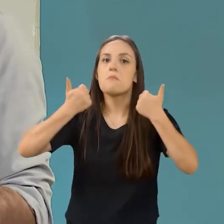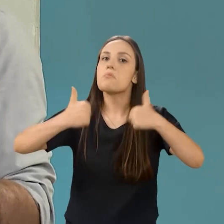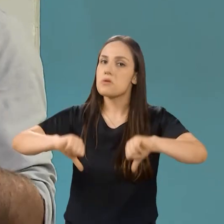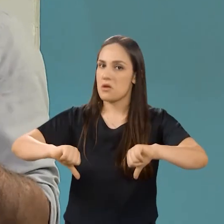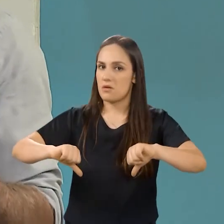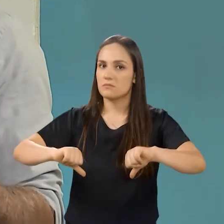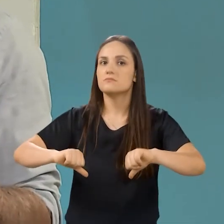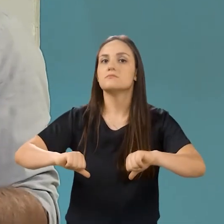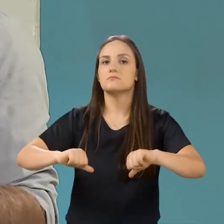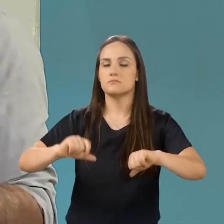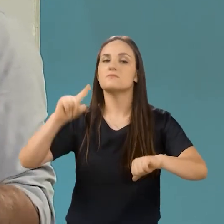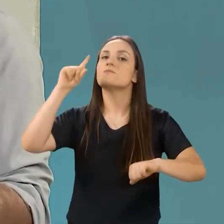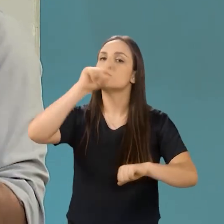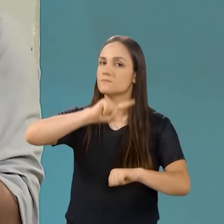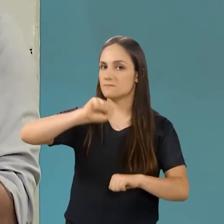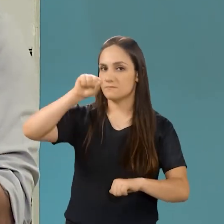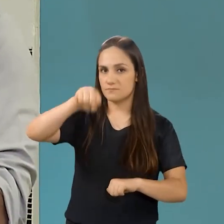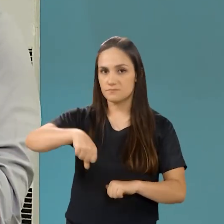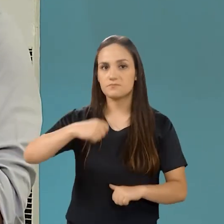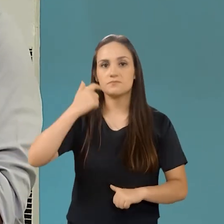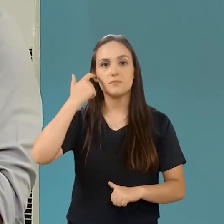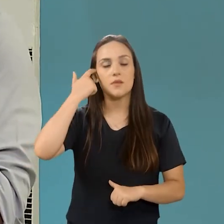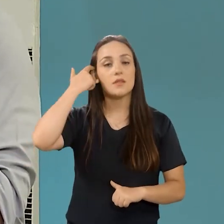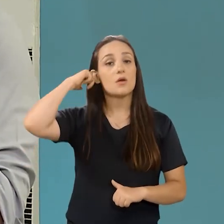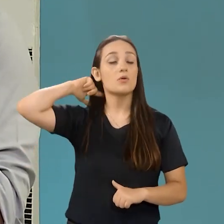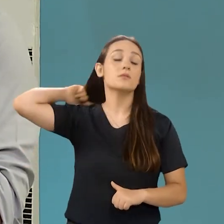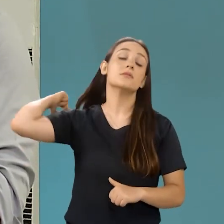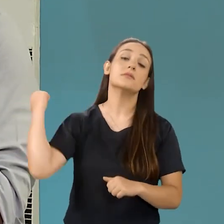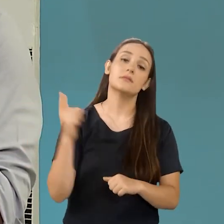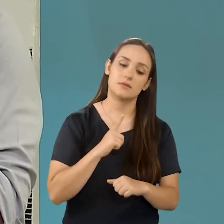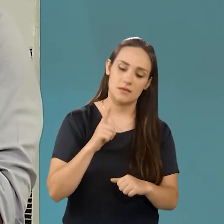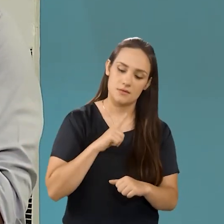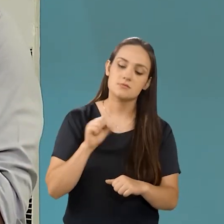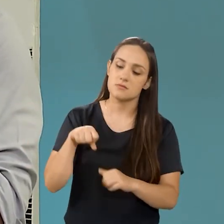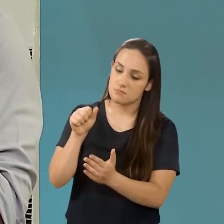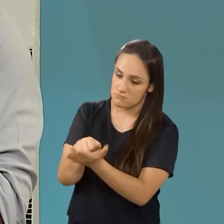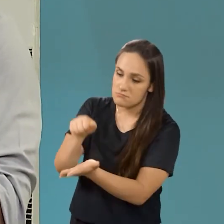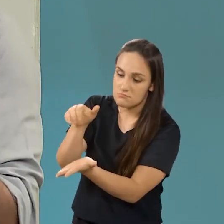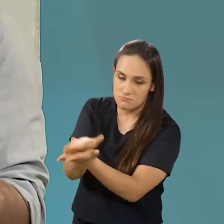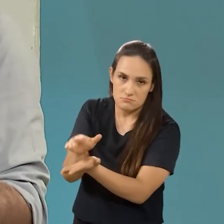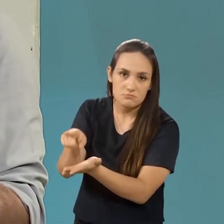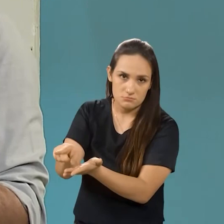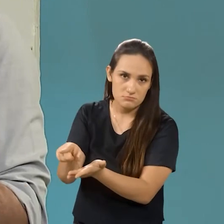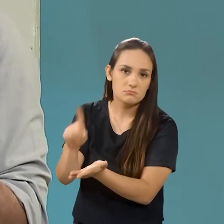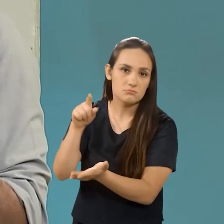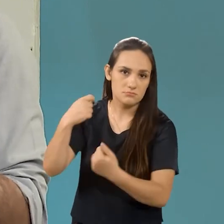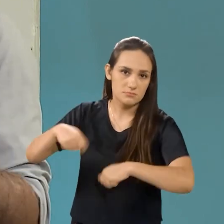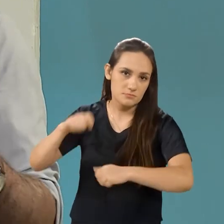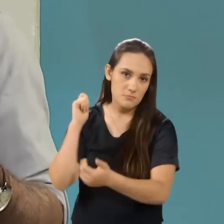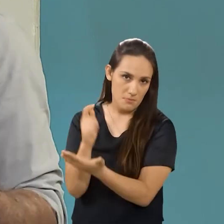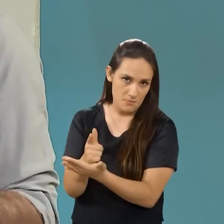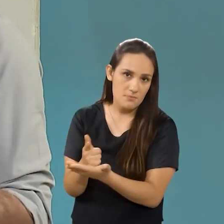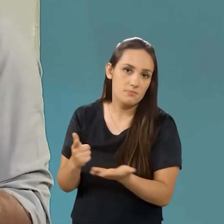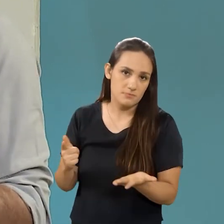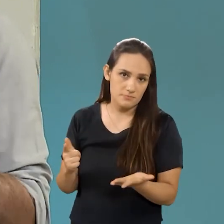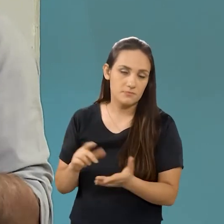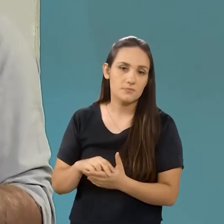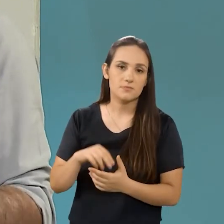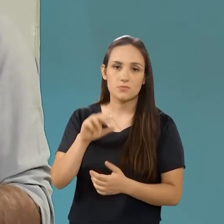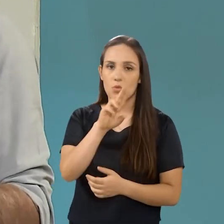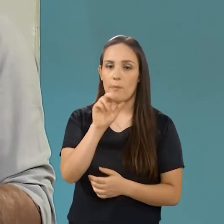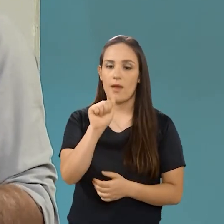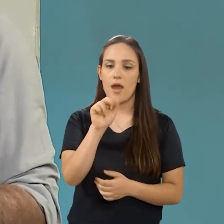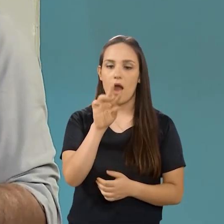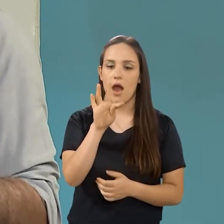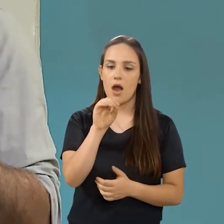que tem o processo administrativo. Então, instaura-se o processo, aplica o auto de infração, que é a multa, né, que a gente popularmente chama de multa, mas é um